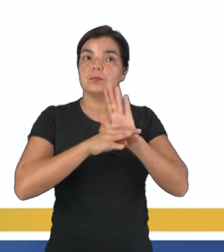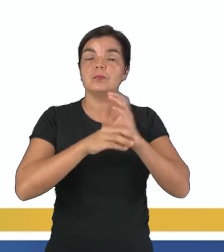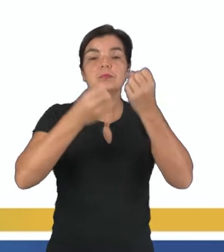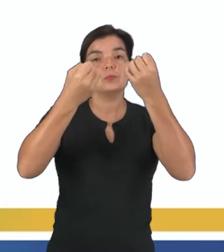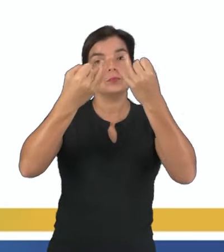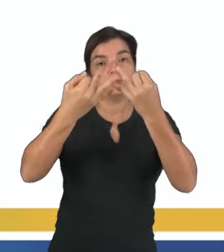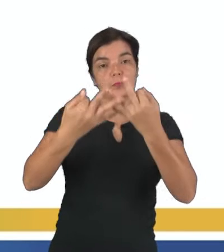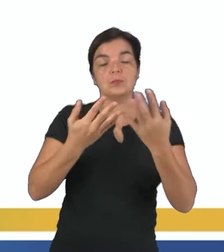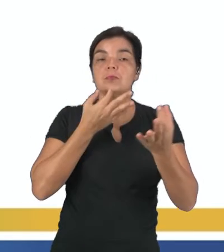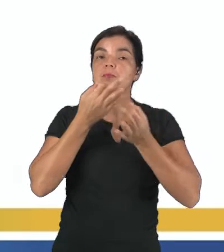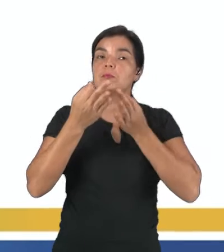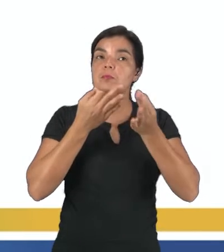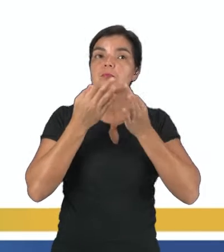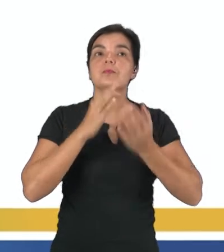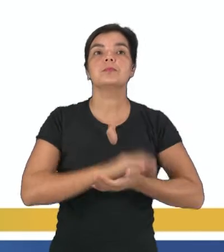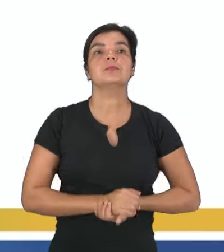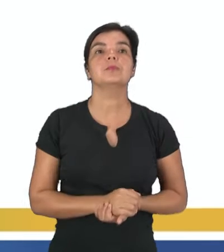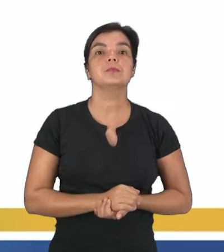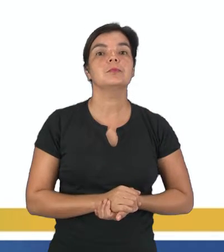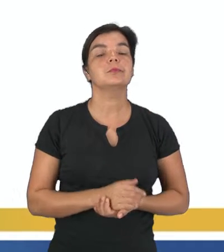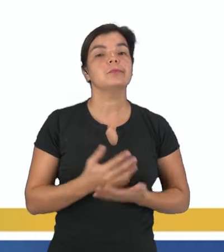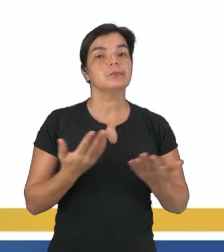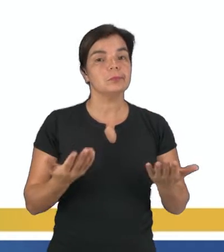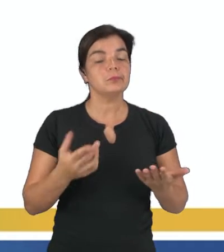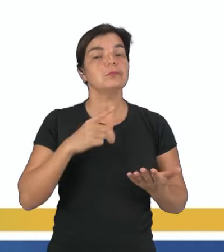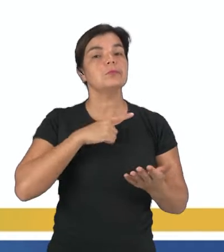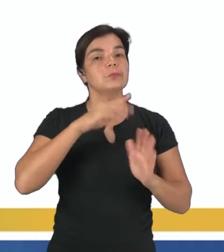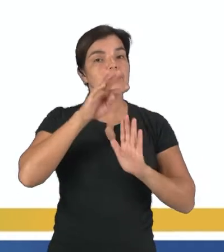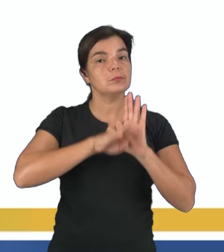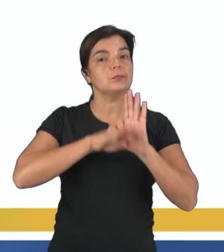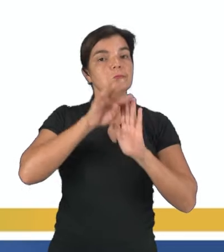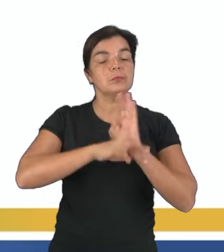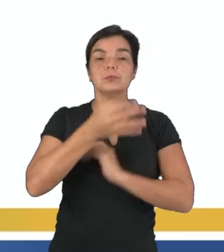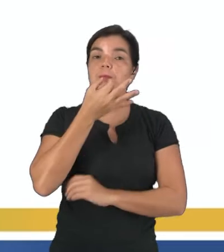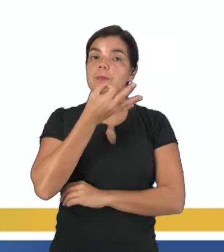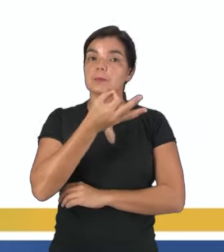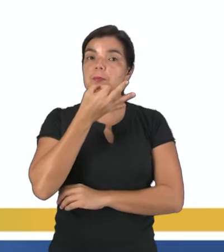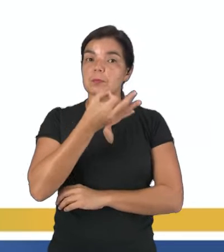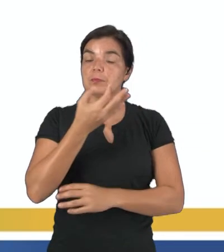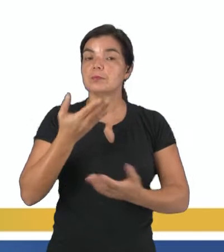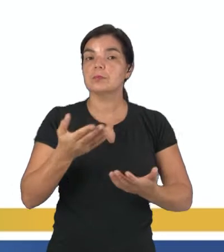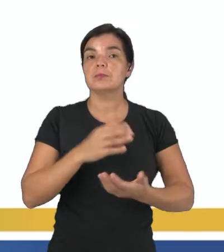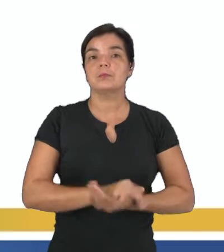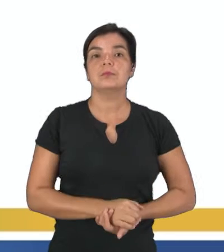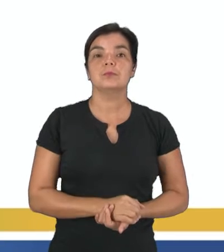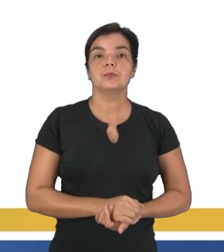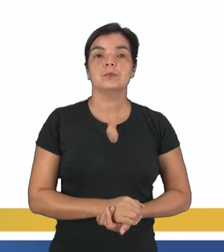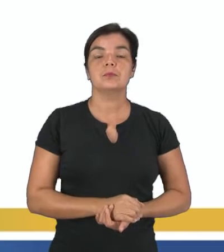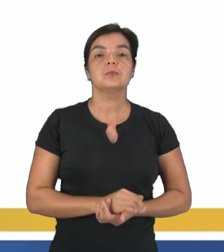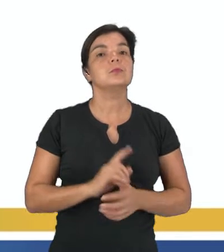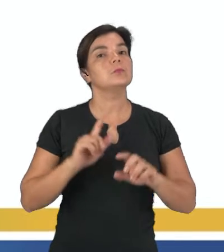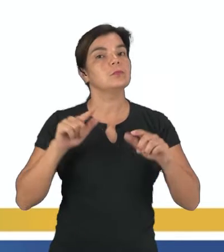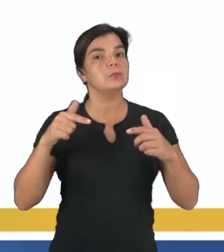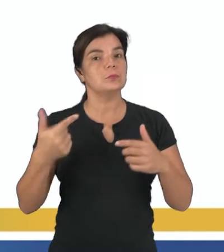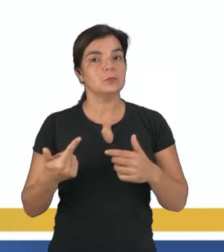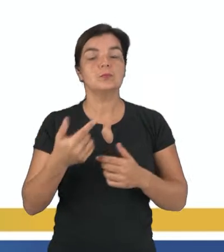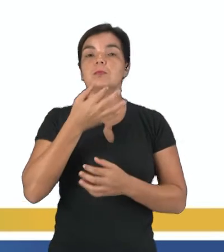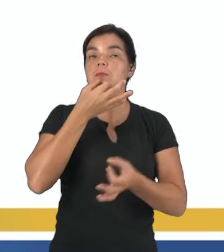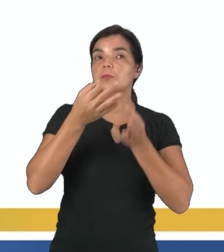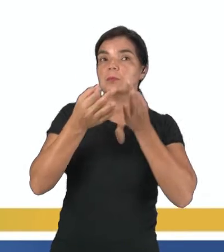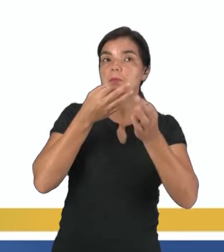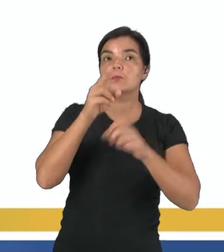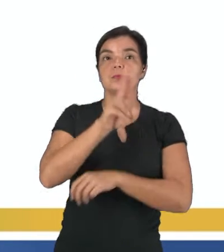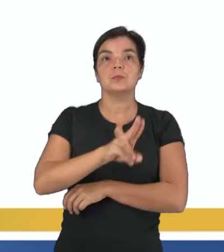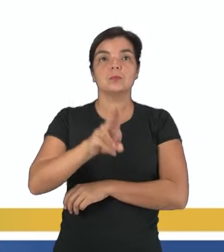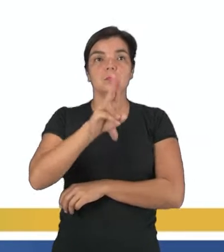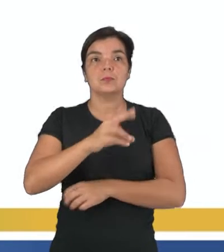textos dissertativos argumentativos, ou seja, textos de opinião ali, né? Ao contrário da argumentação